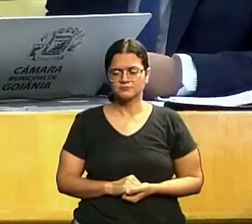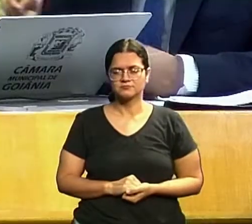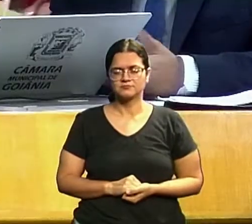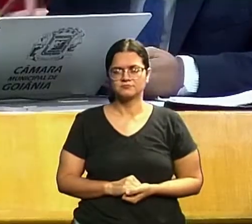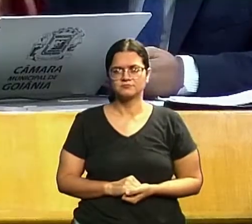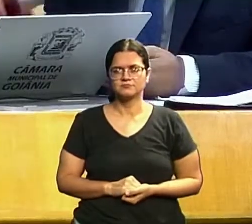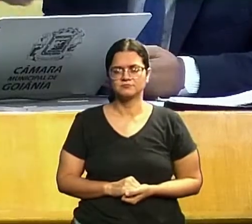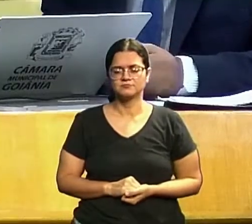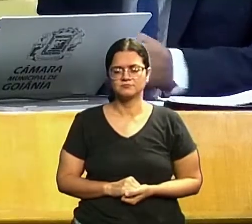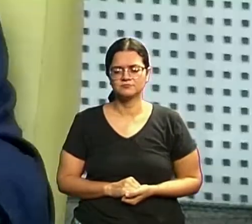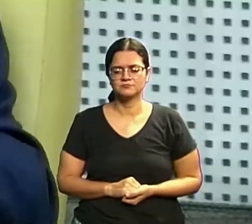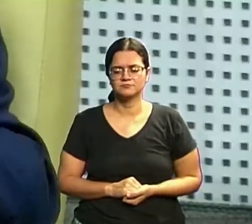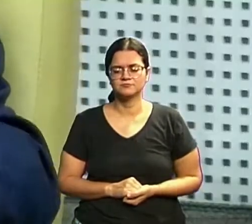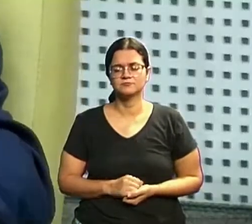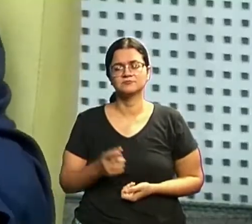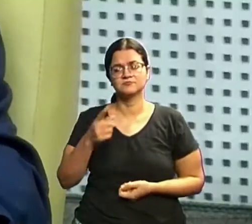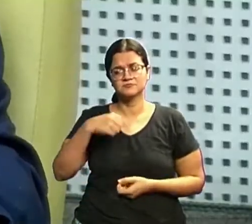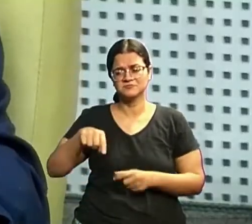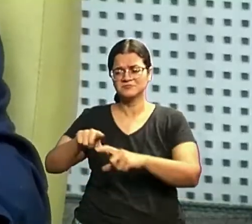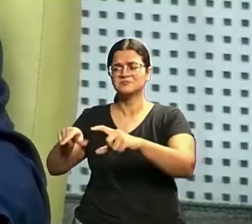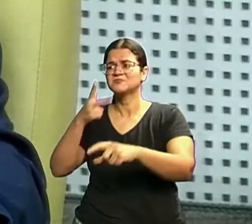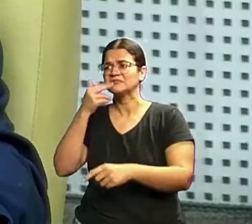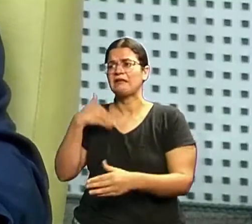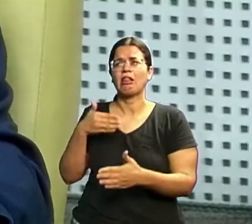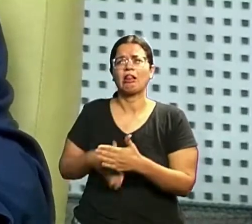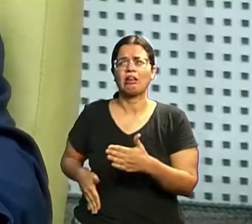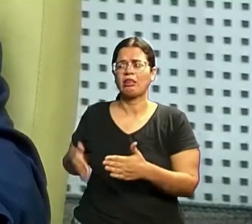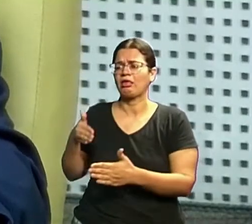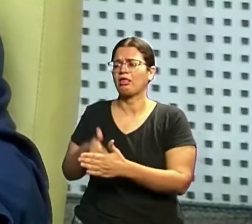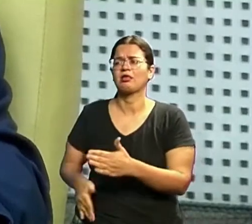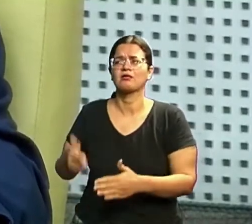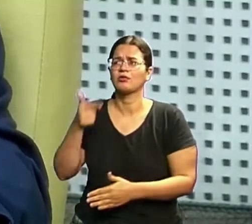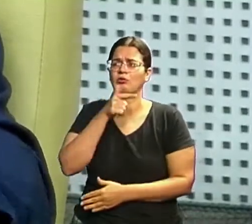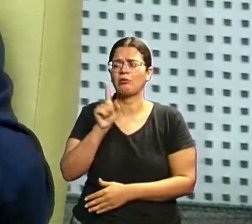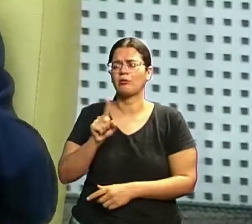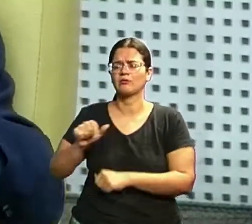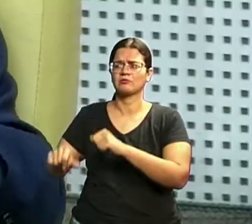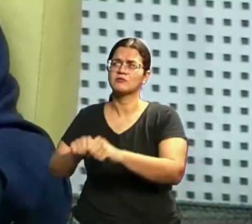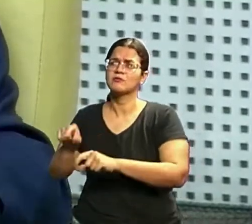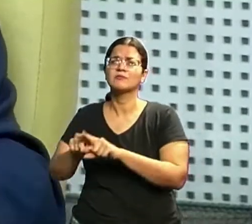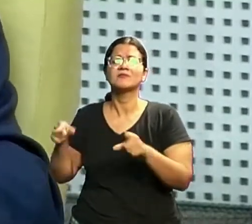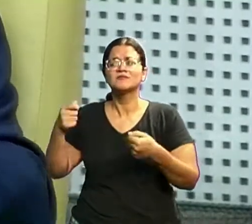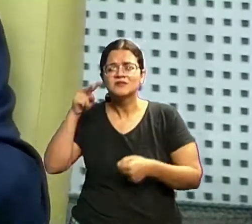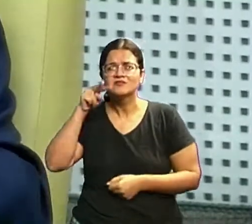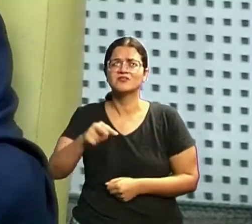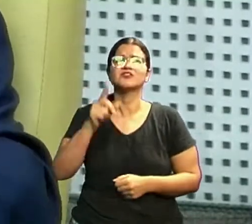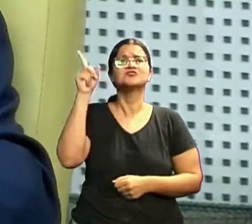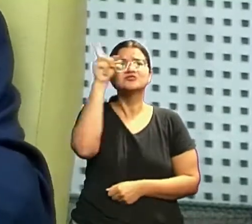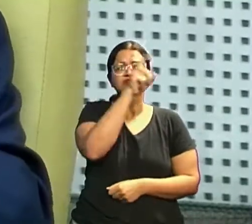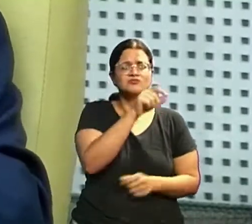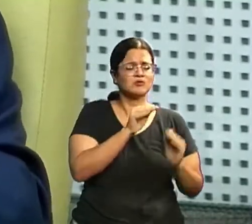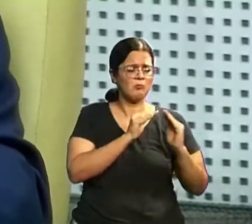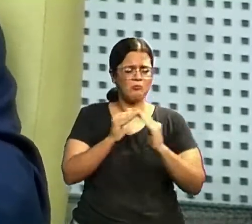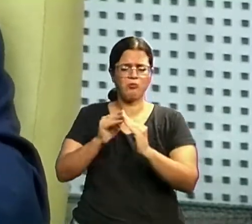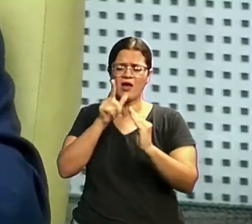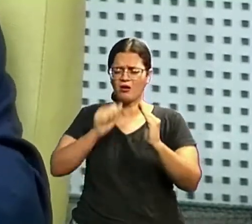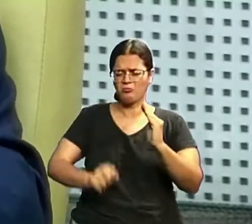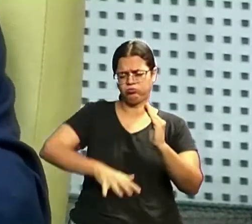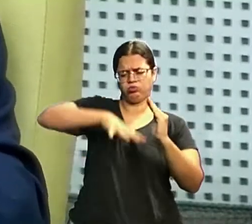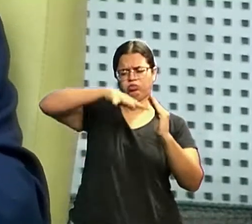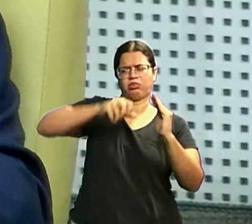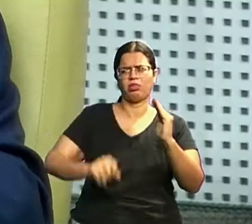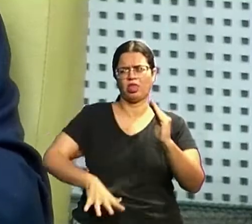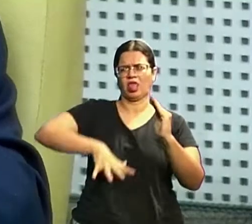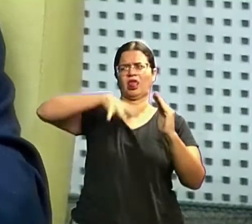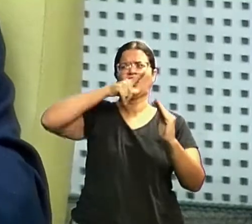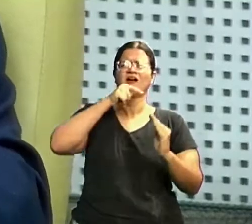Pode concluir, vereador. E eles estão colocando dificuldade de trocar essa tubulação, mas não vêem a dificuldade que a comunidade está passando com as